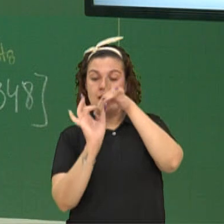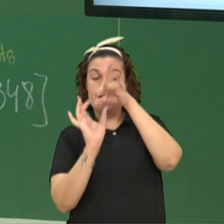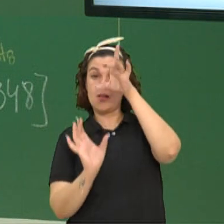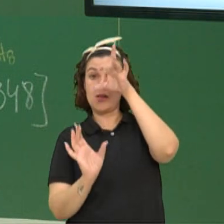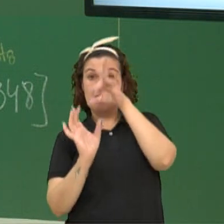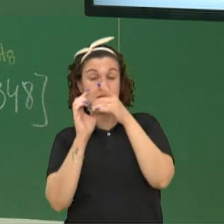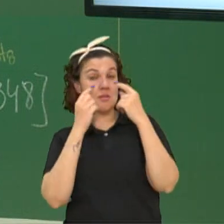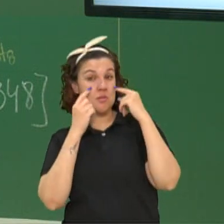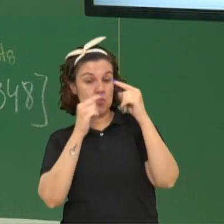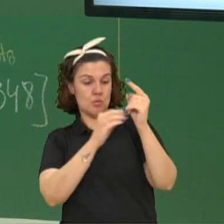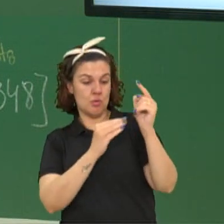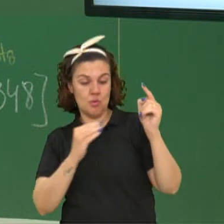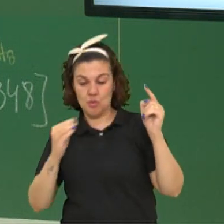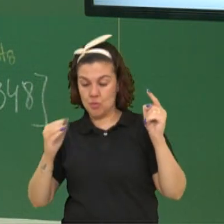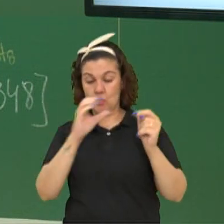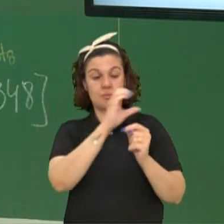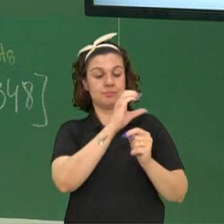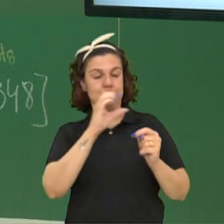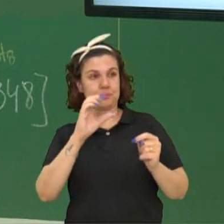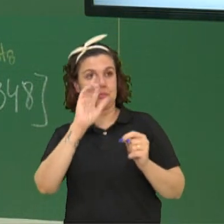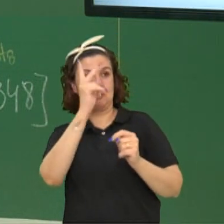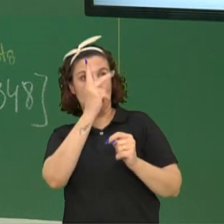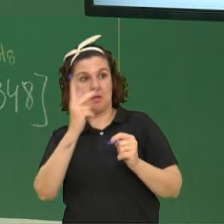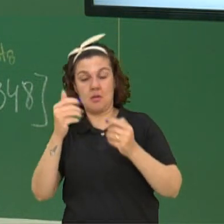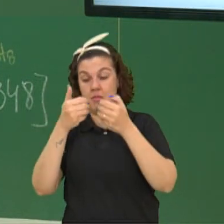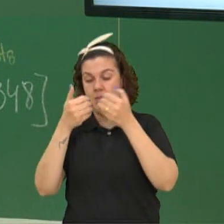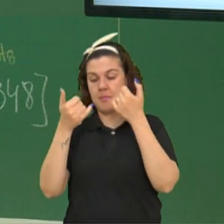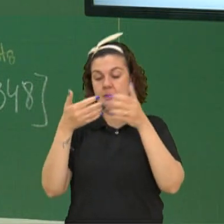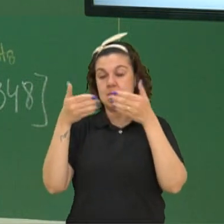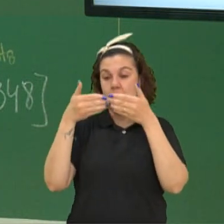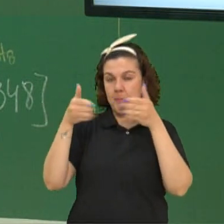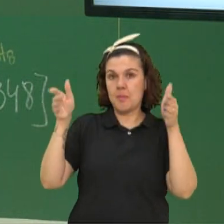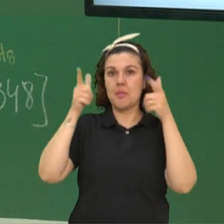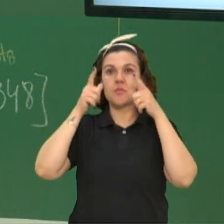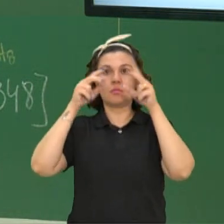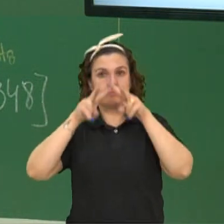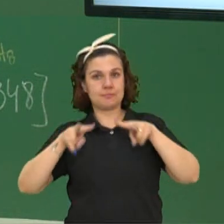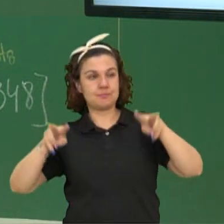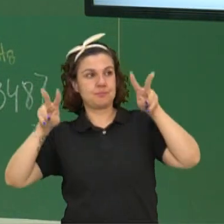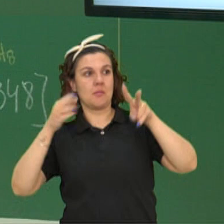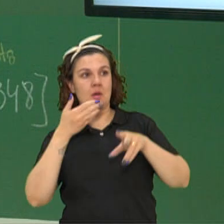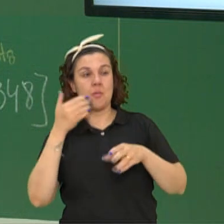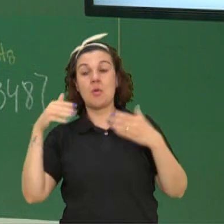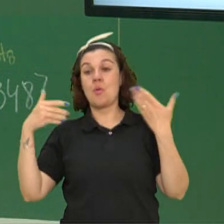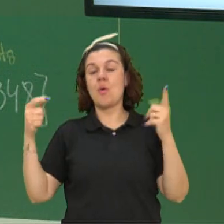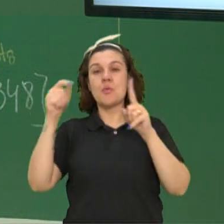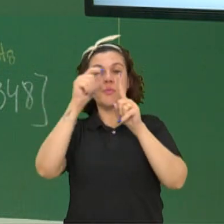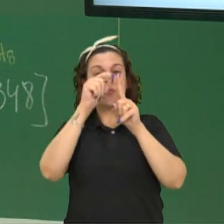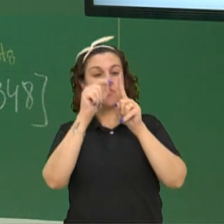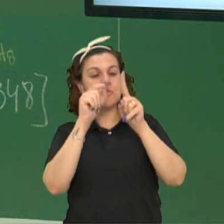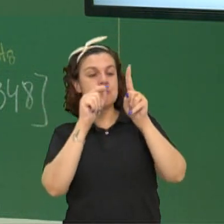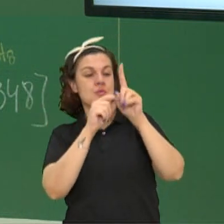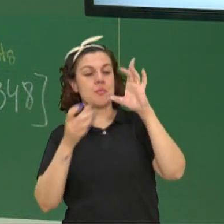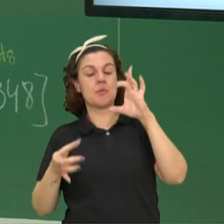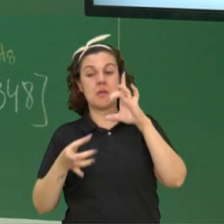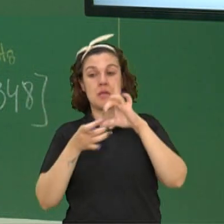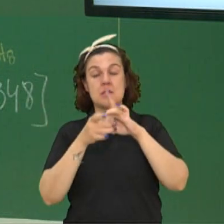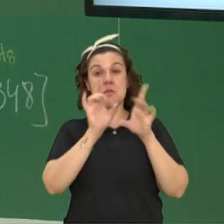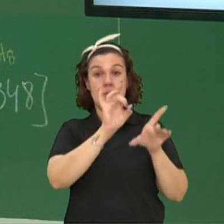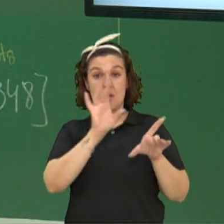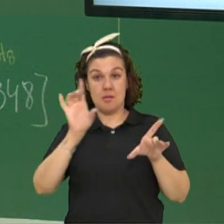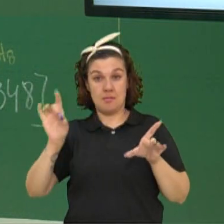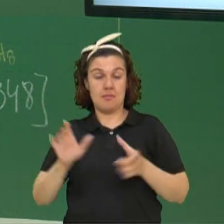ligações, mostrando todas elas, fazendo a abertura então, para que eu possa visualizar qual é o tipo de ligação que eu tenho em cada